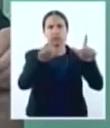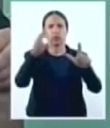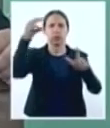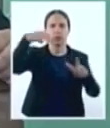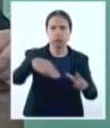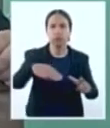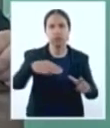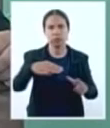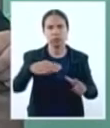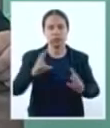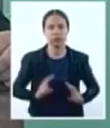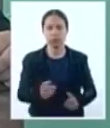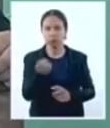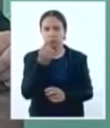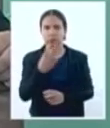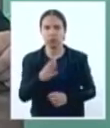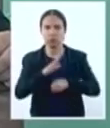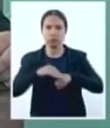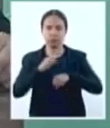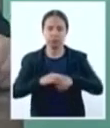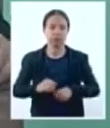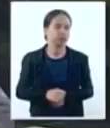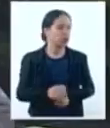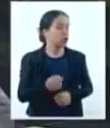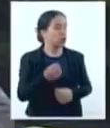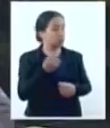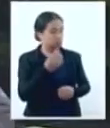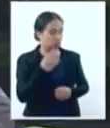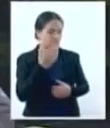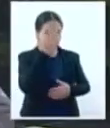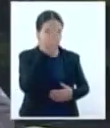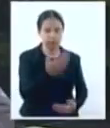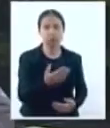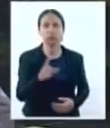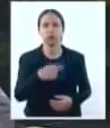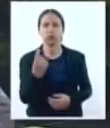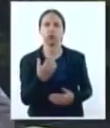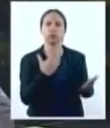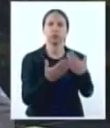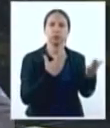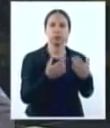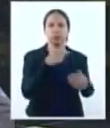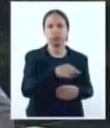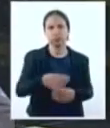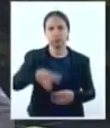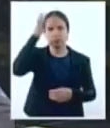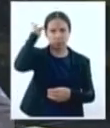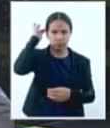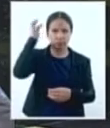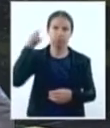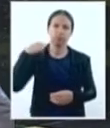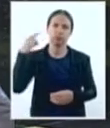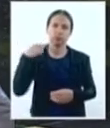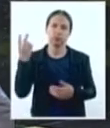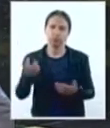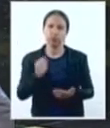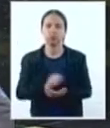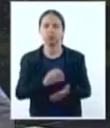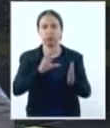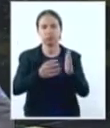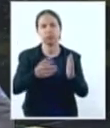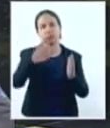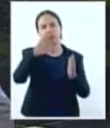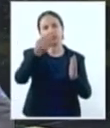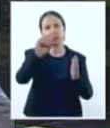estou sempre à disposição. Que bom, muito obrigada. E nós falamos nesse momento com o vereador Fabão, né, mais uma vez eleito aí pelo PROS e